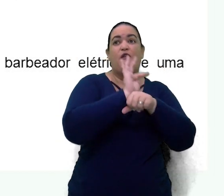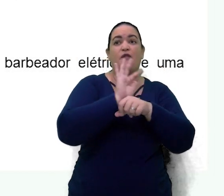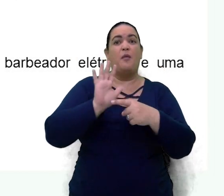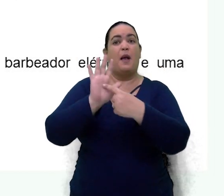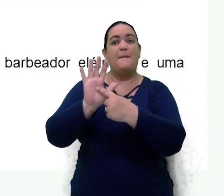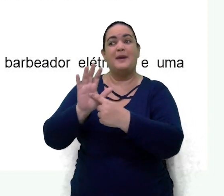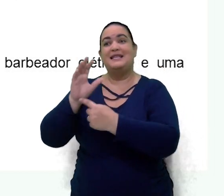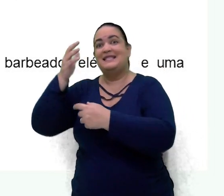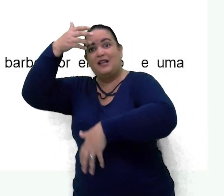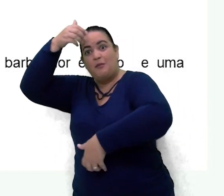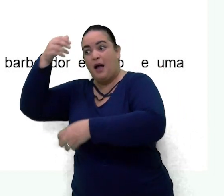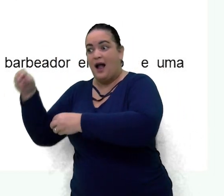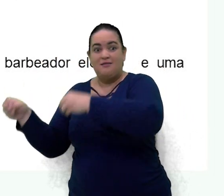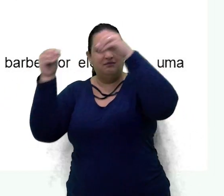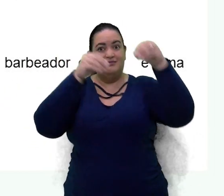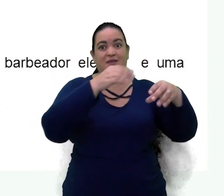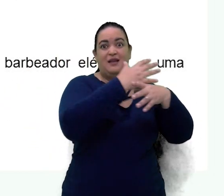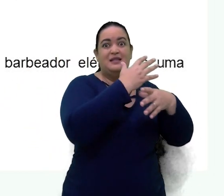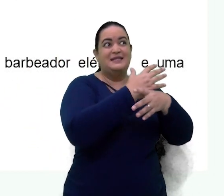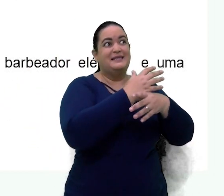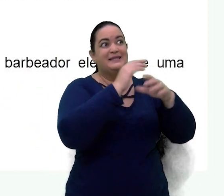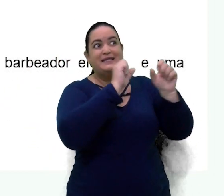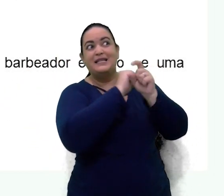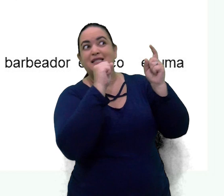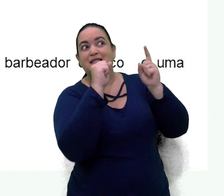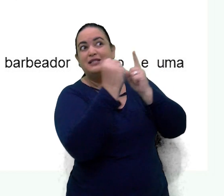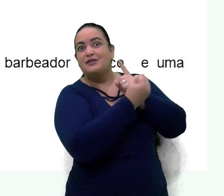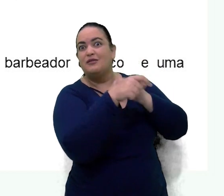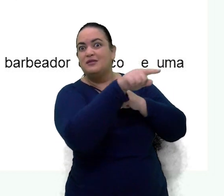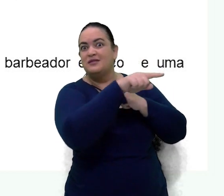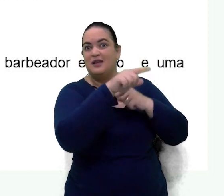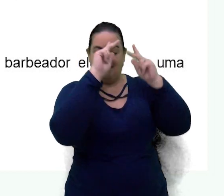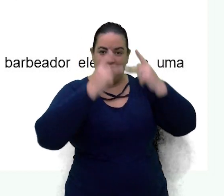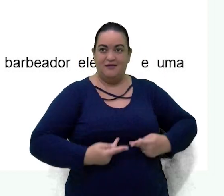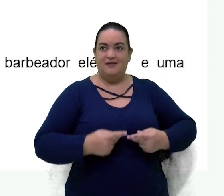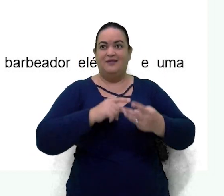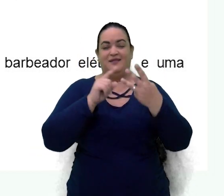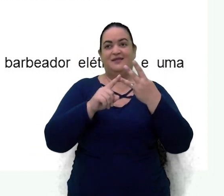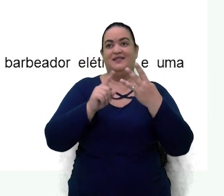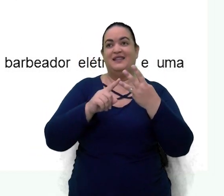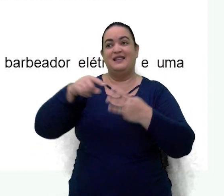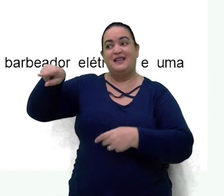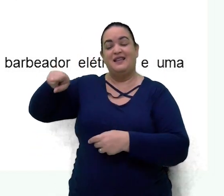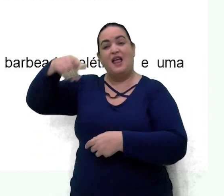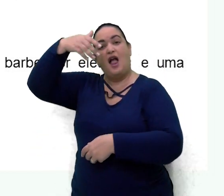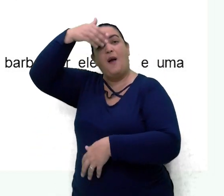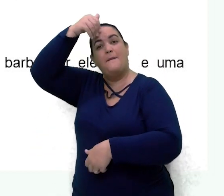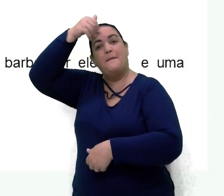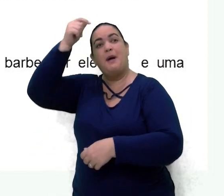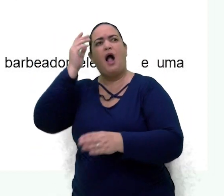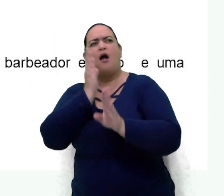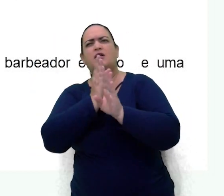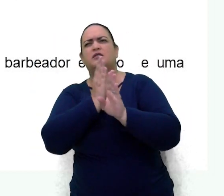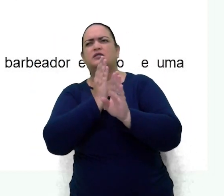sociedade humana. Isso é verdadeiro? O macaco descobre que há vários animais perdidos na floresta. Foi isso que